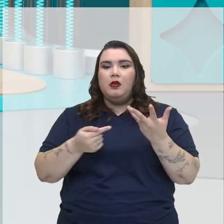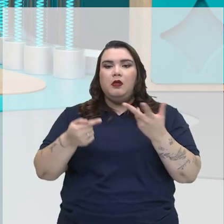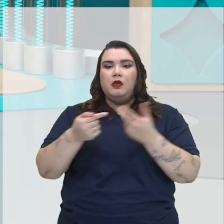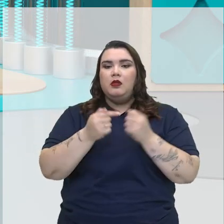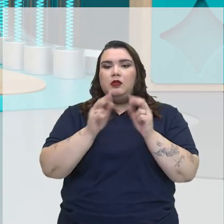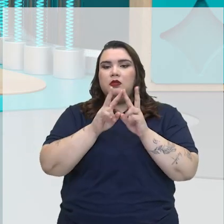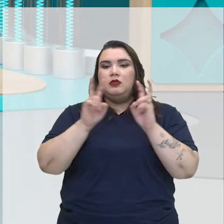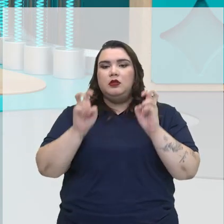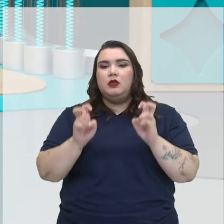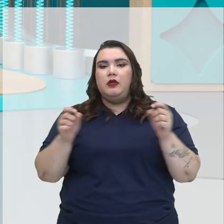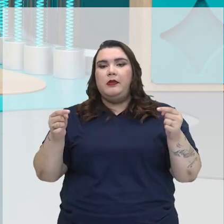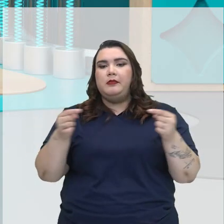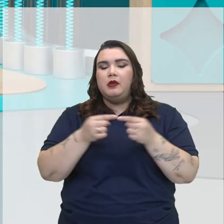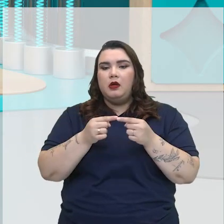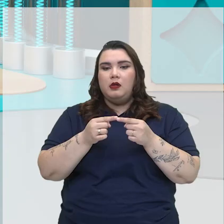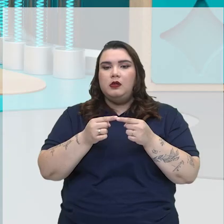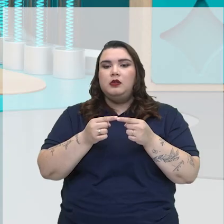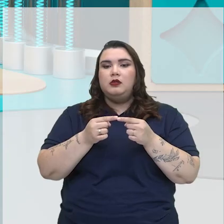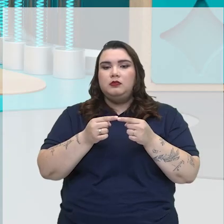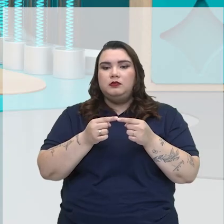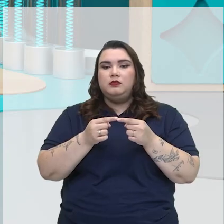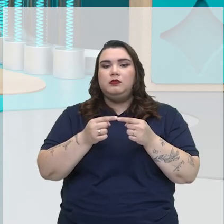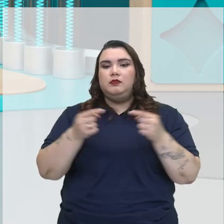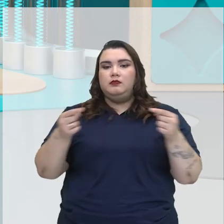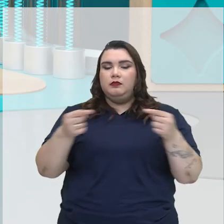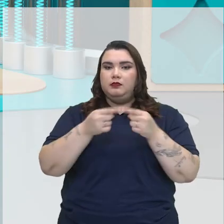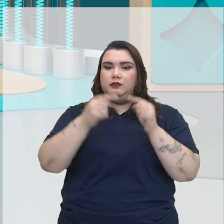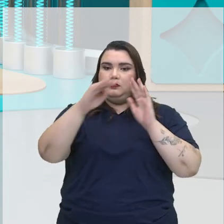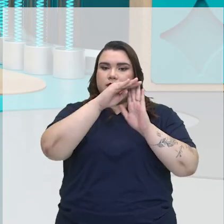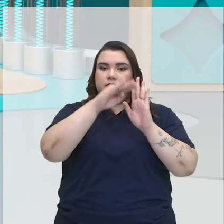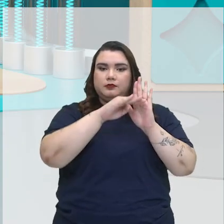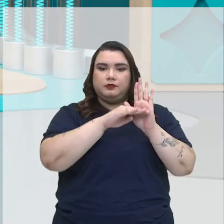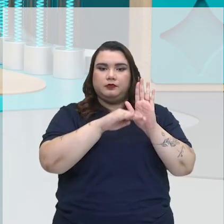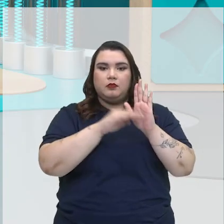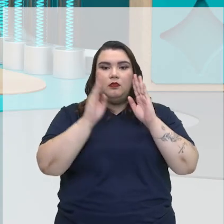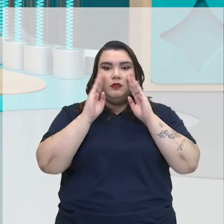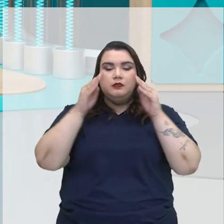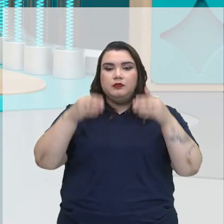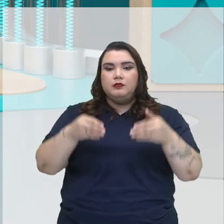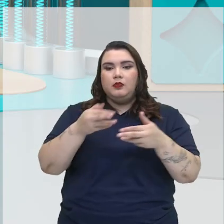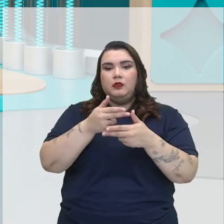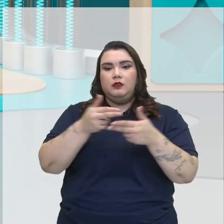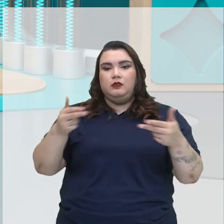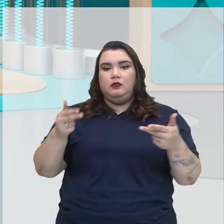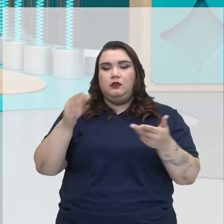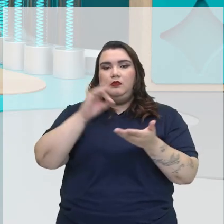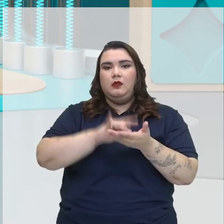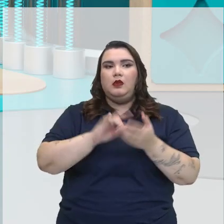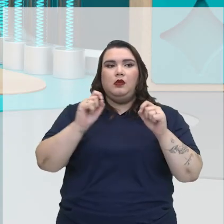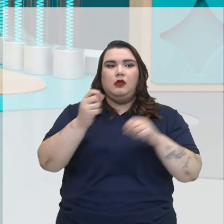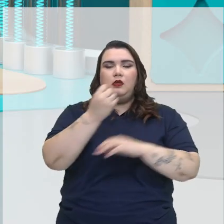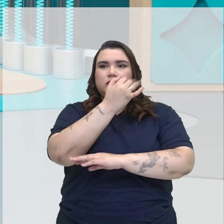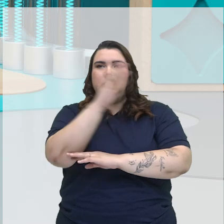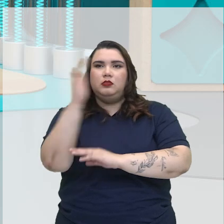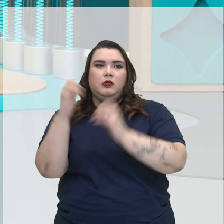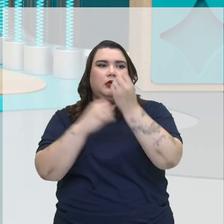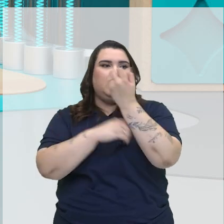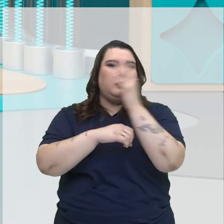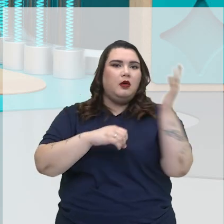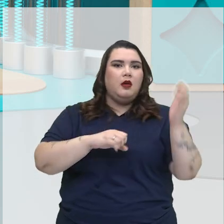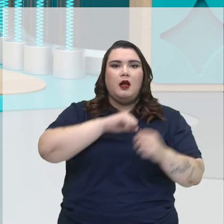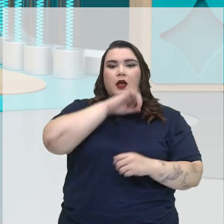temas desses trabalhos hiperrealistas? Os temas seguem essa linha, são voltados para coisas reais, paisagens,